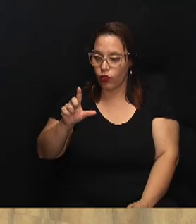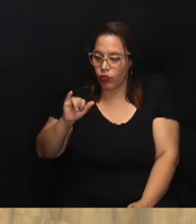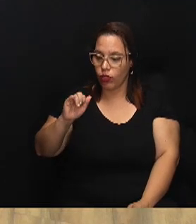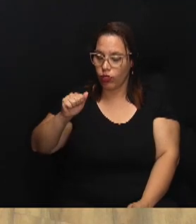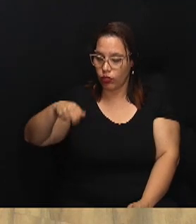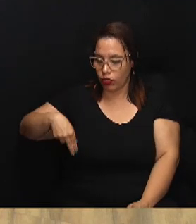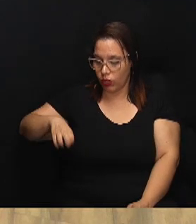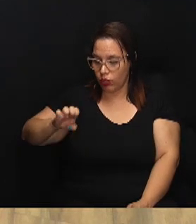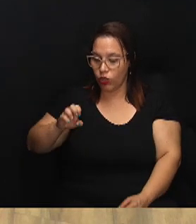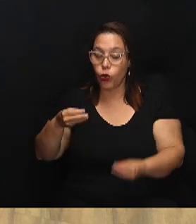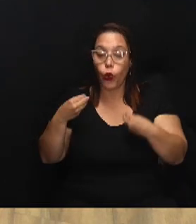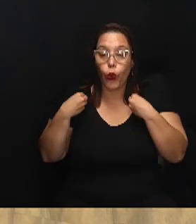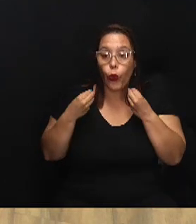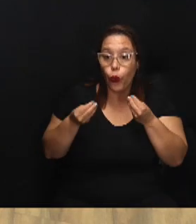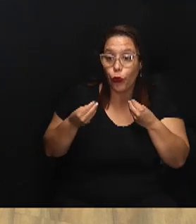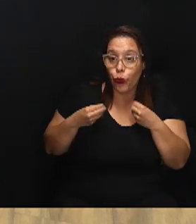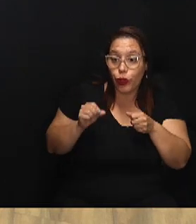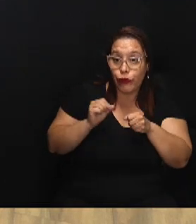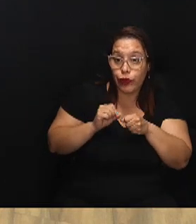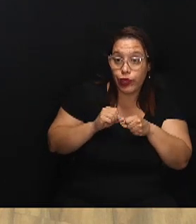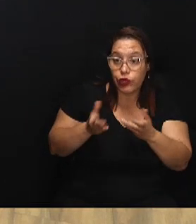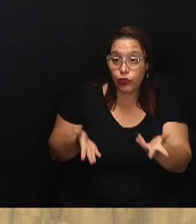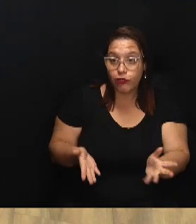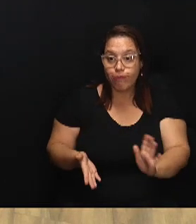voluntárias. Como é feito isso?